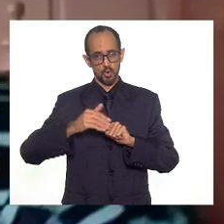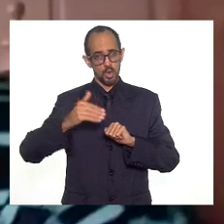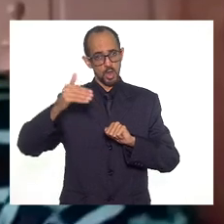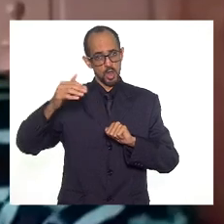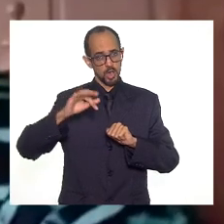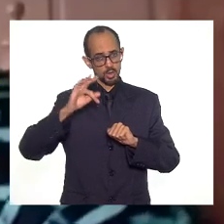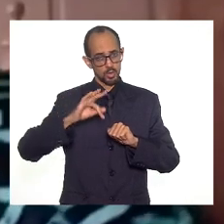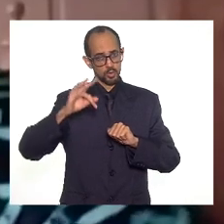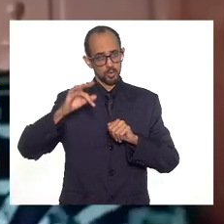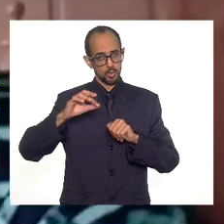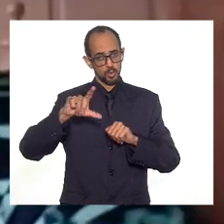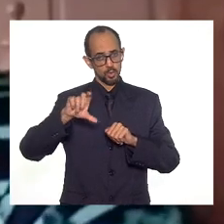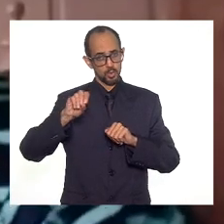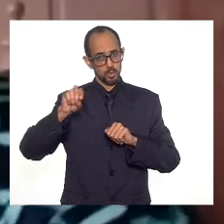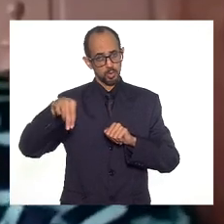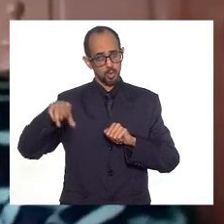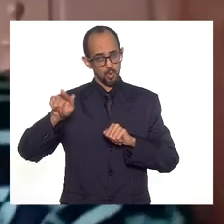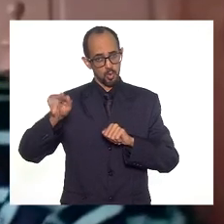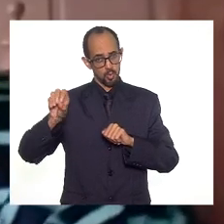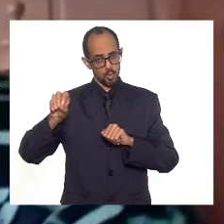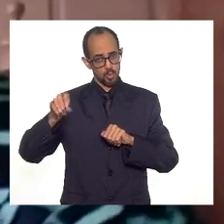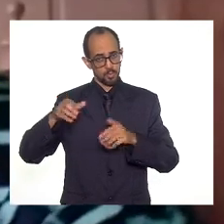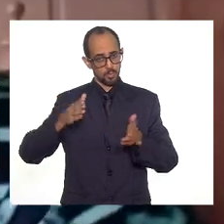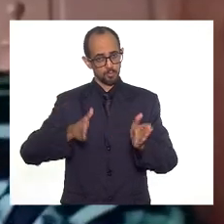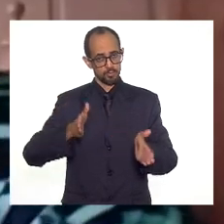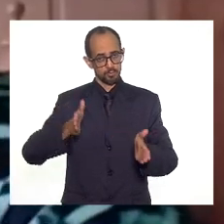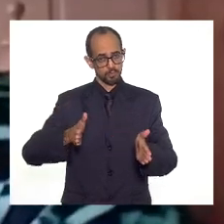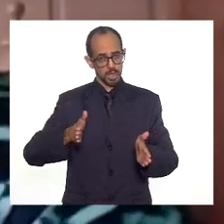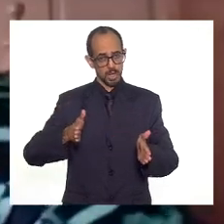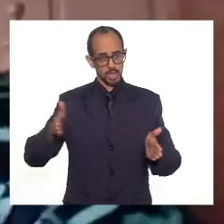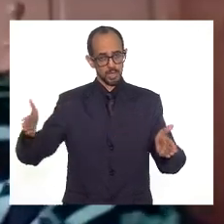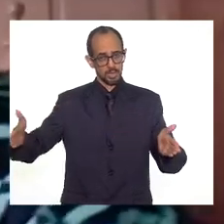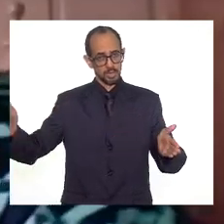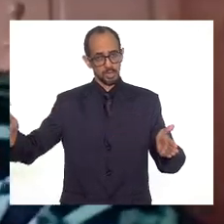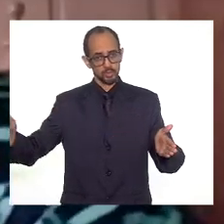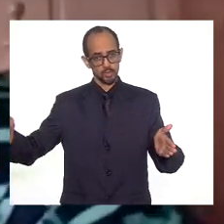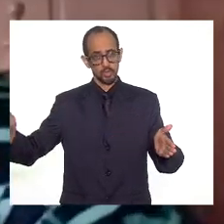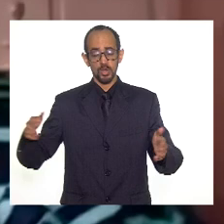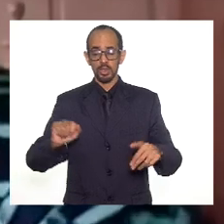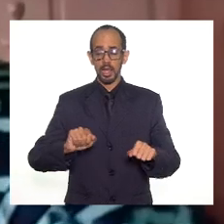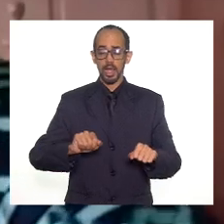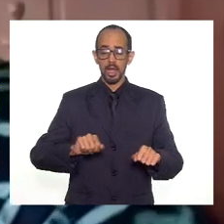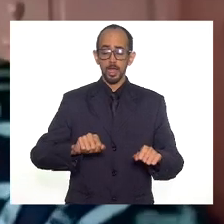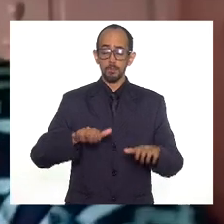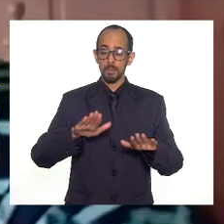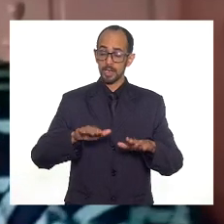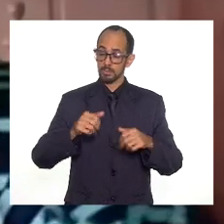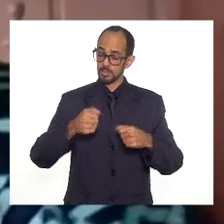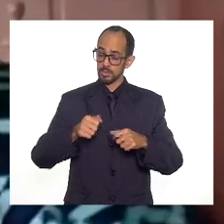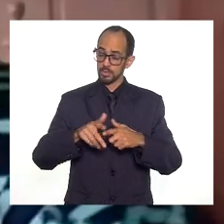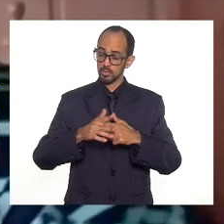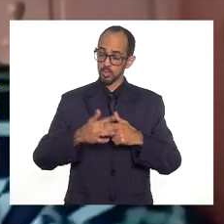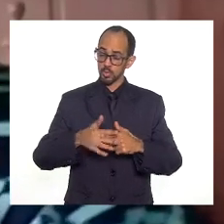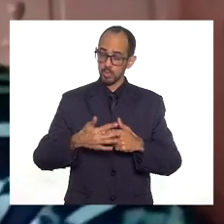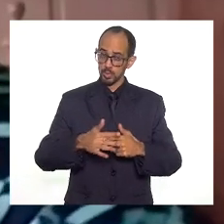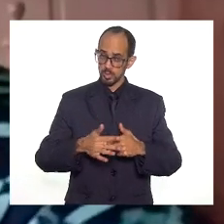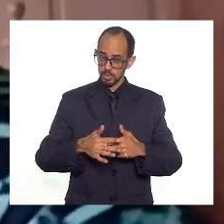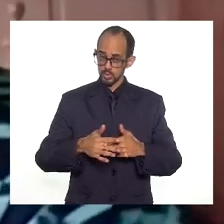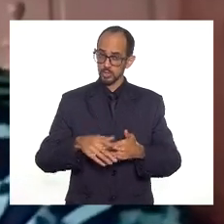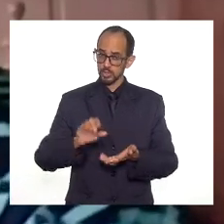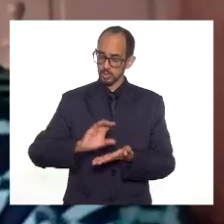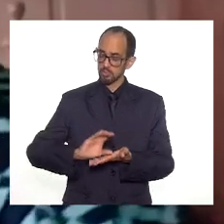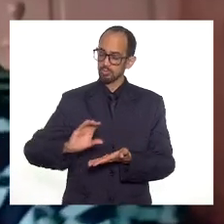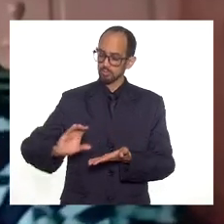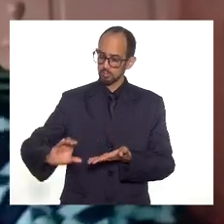mas é preciso que se corrijam os rumos de orientação, de dotação orçamentária no